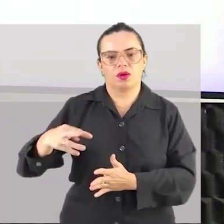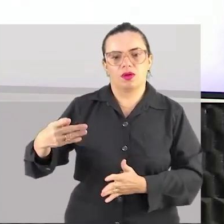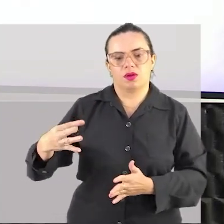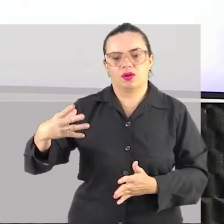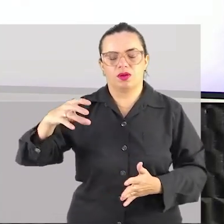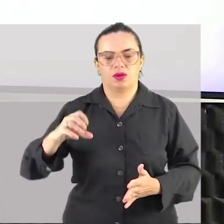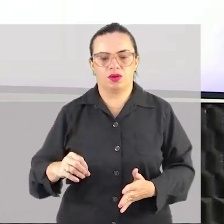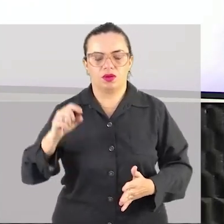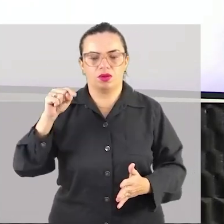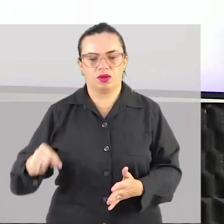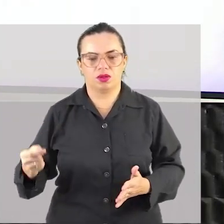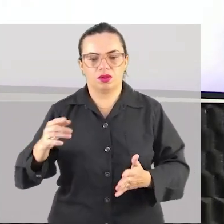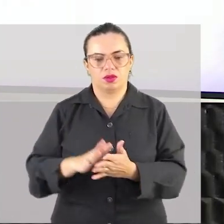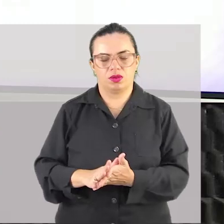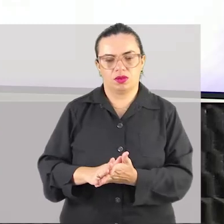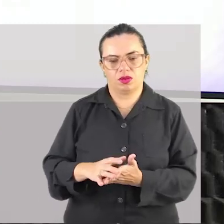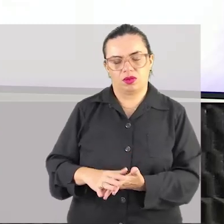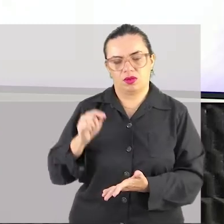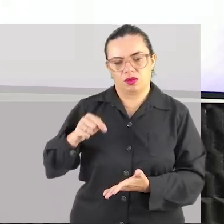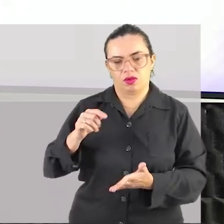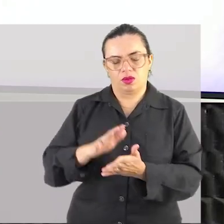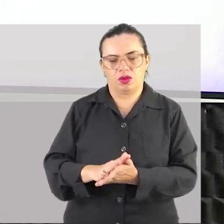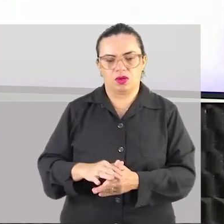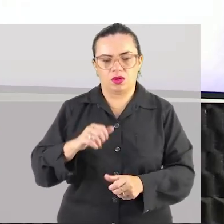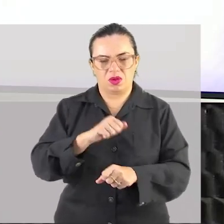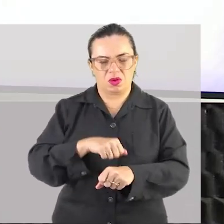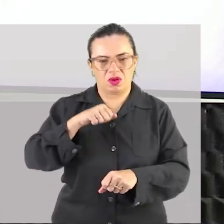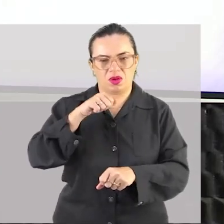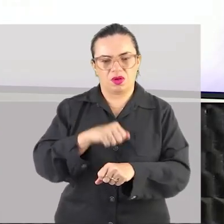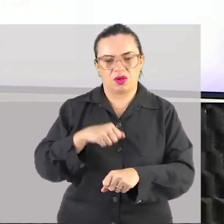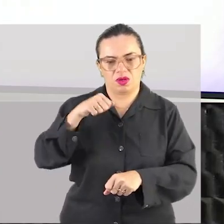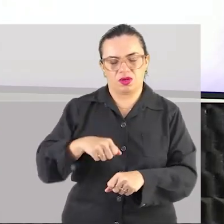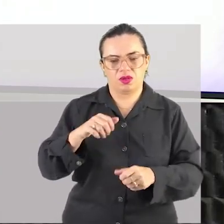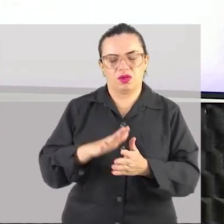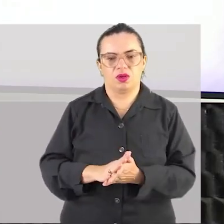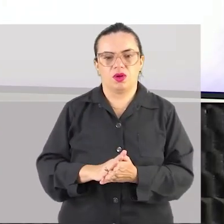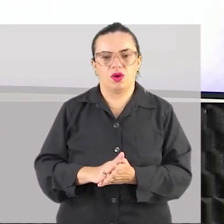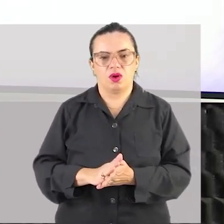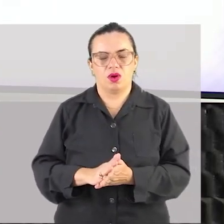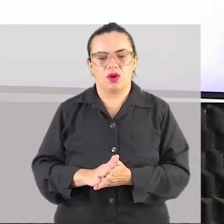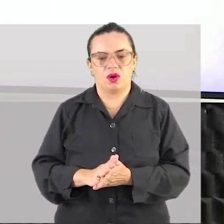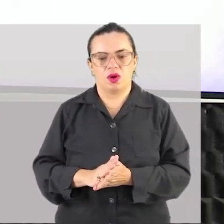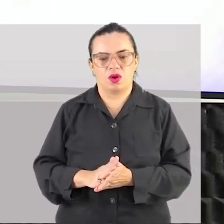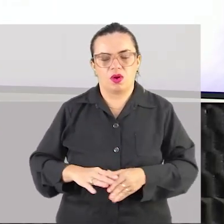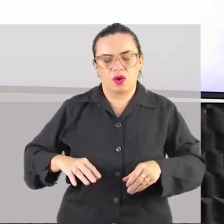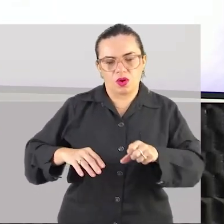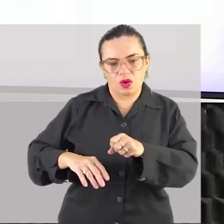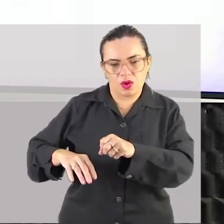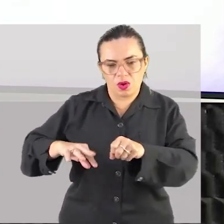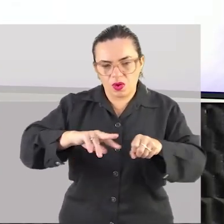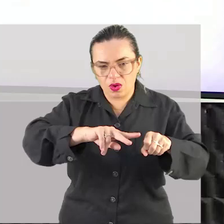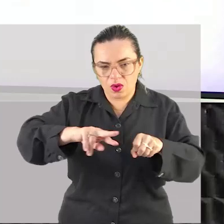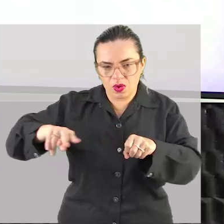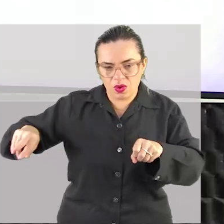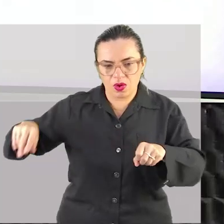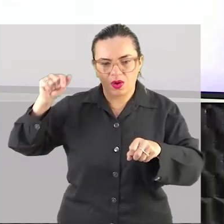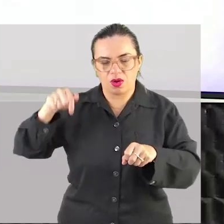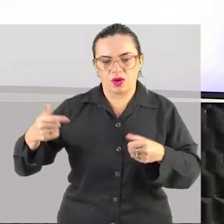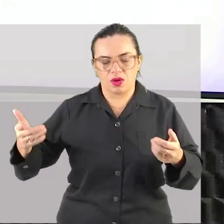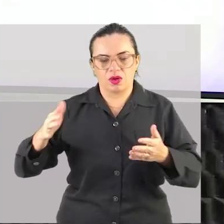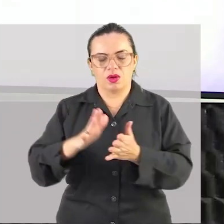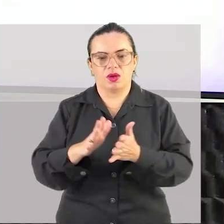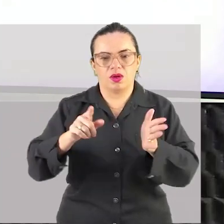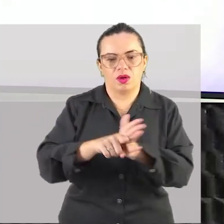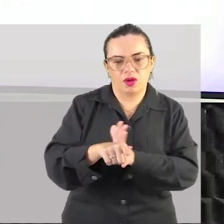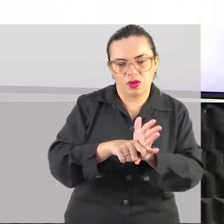eles, de tão cristalinos e rígidos, vão ser ricos em minerais, sobretudo minerais metálicos. Agora, se eu quero procurar petróleo